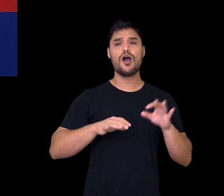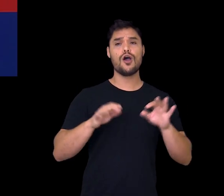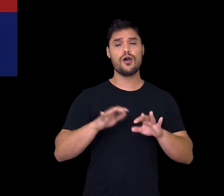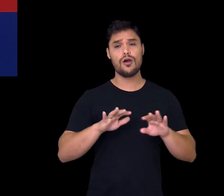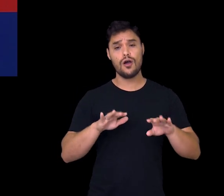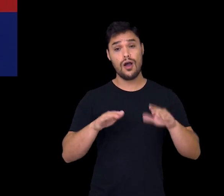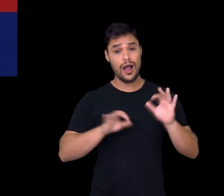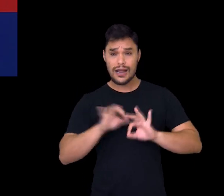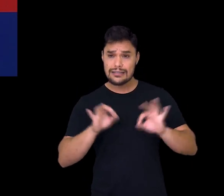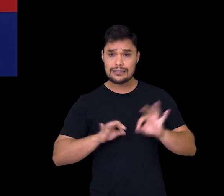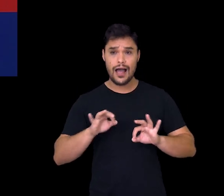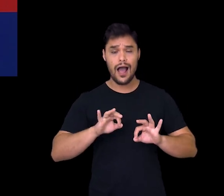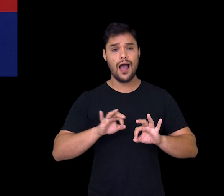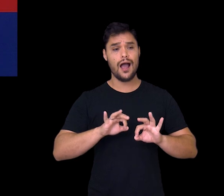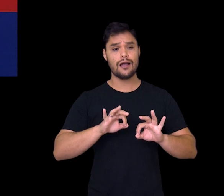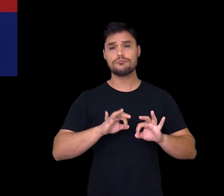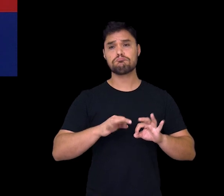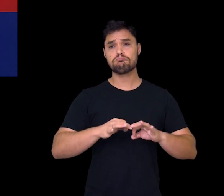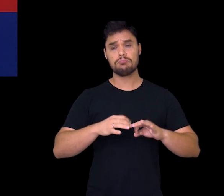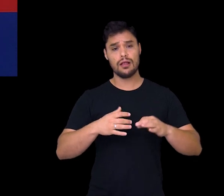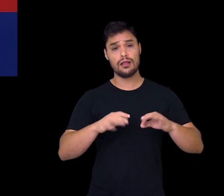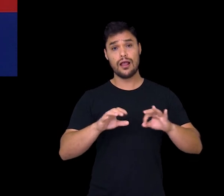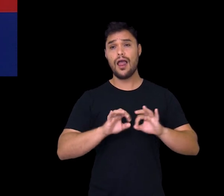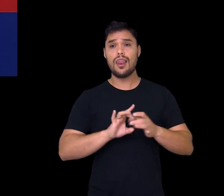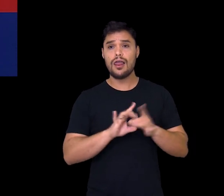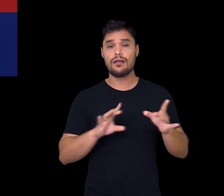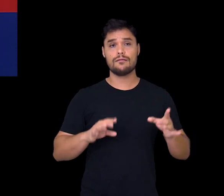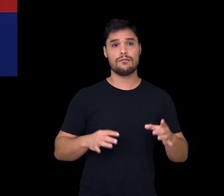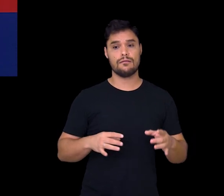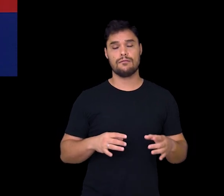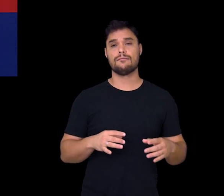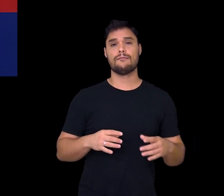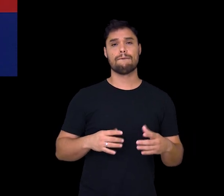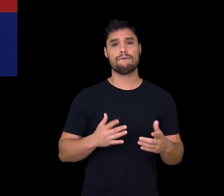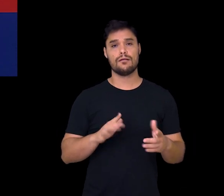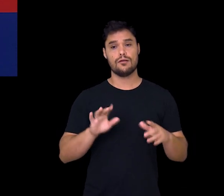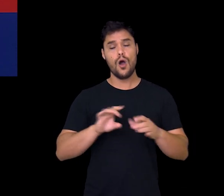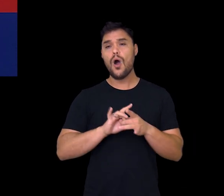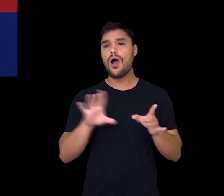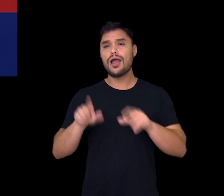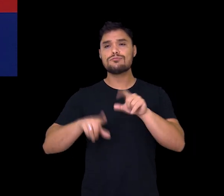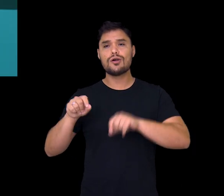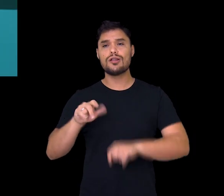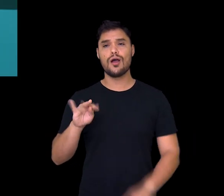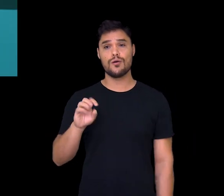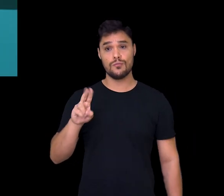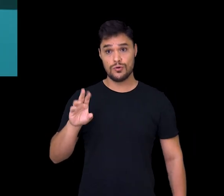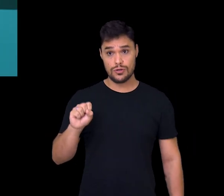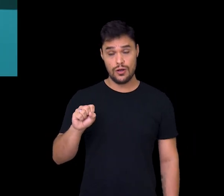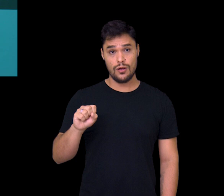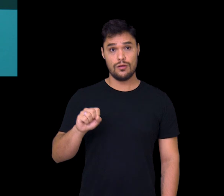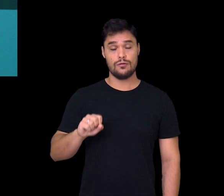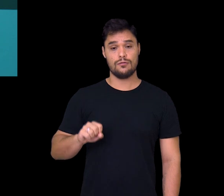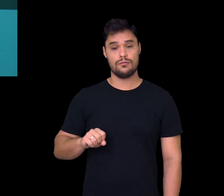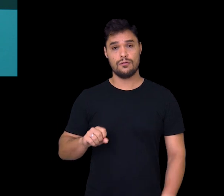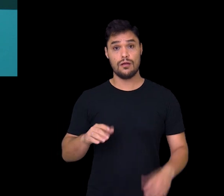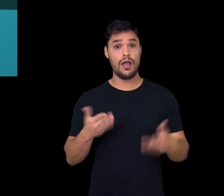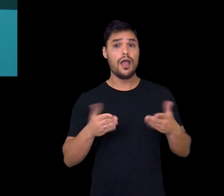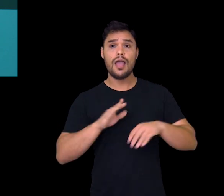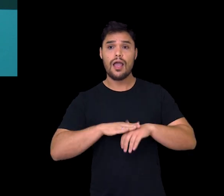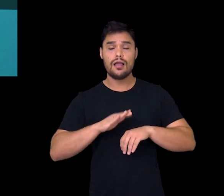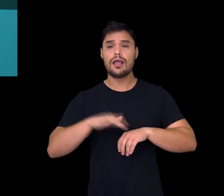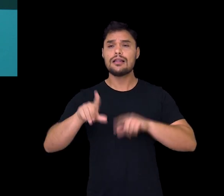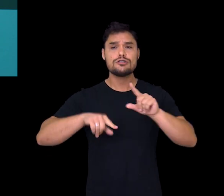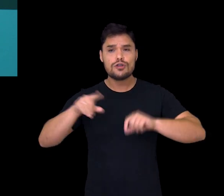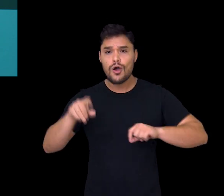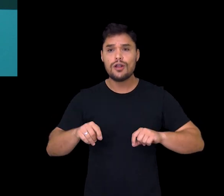aleatoriamente pelos trabalhadores ou o Atos Bucão decidiu a posição de cada um daqueles azulejos? Ele fez um esboço e ele